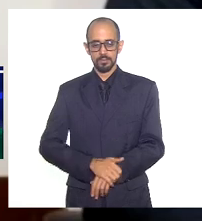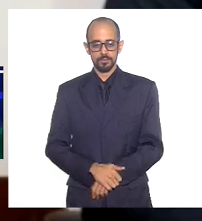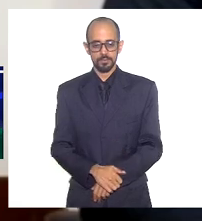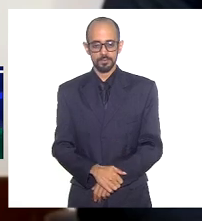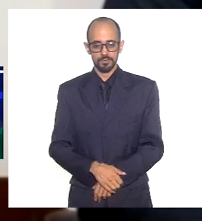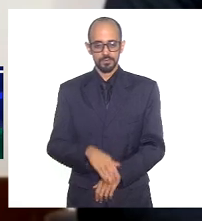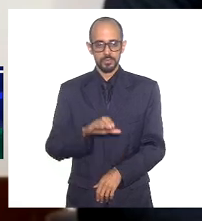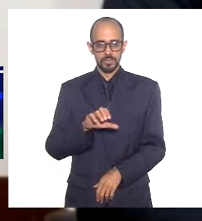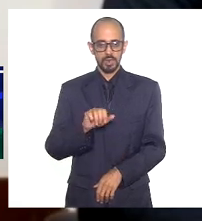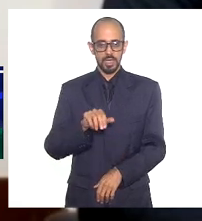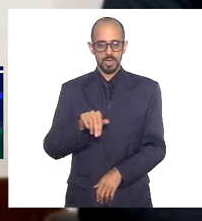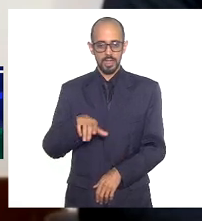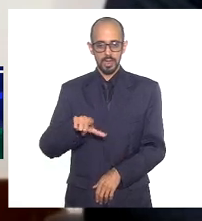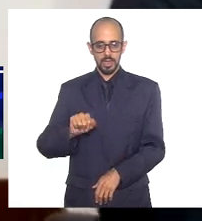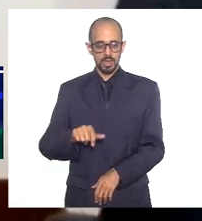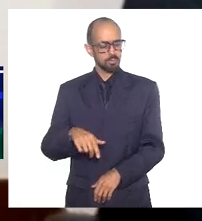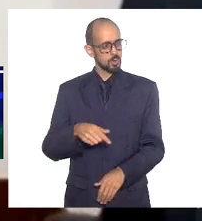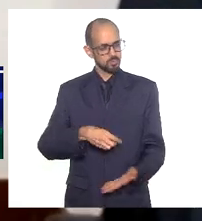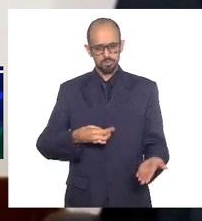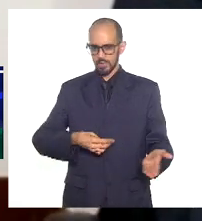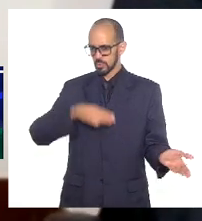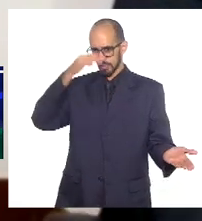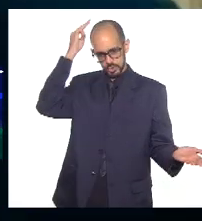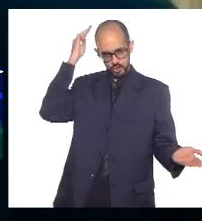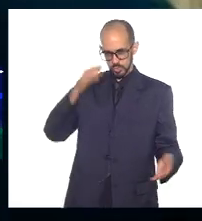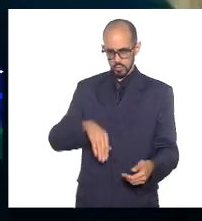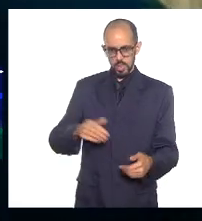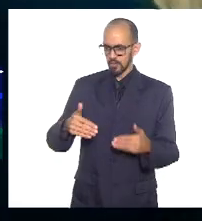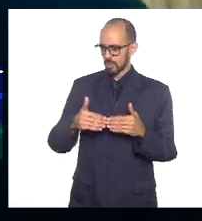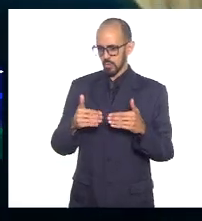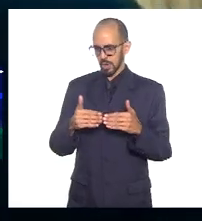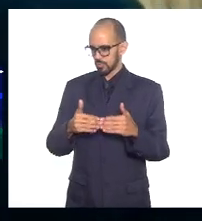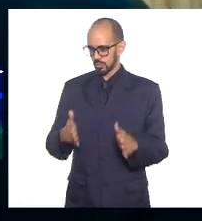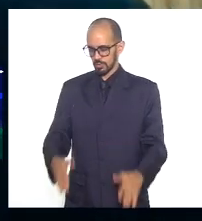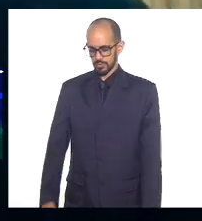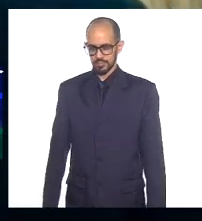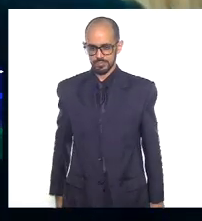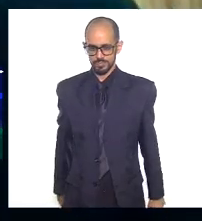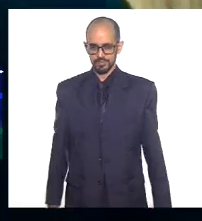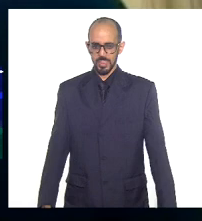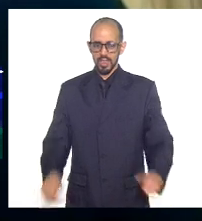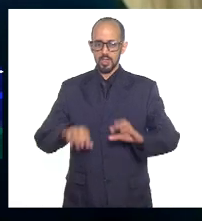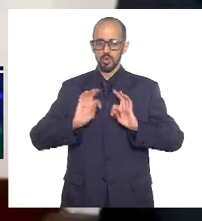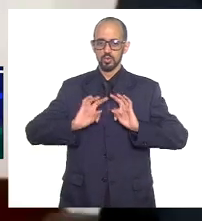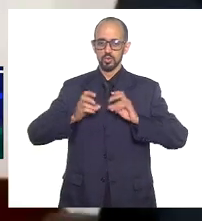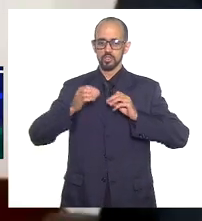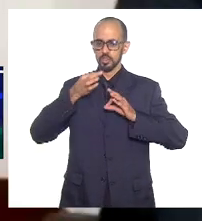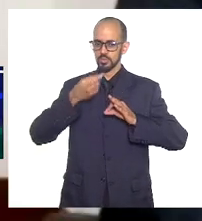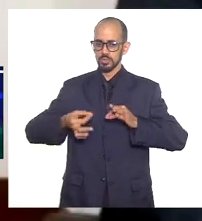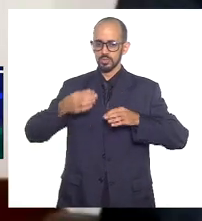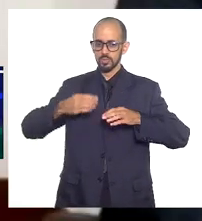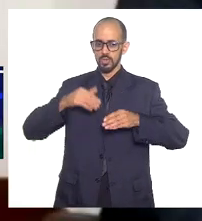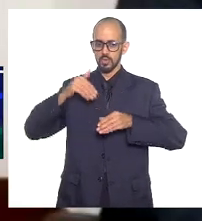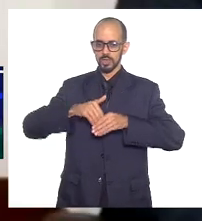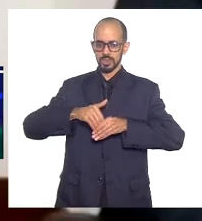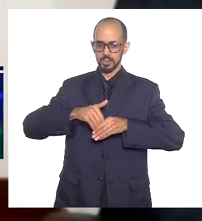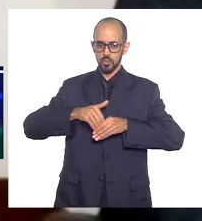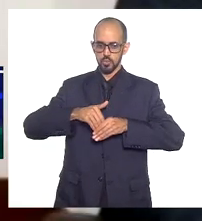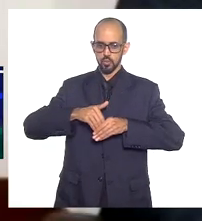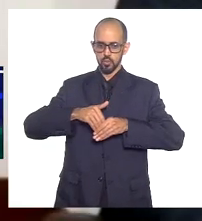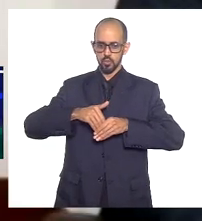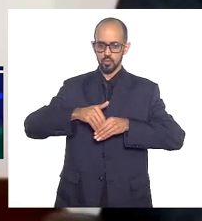deputado marcio canela deputado marcio pacheco favorável presidente pareceres emitidos em votação